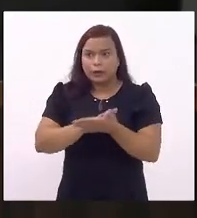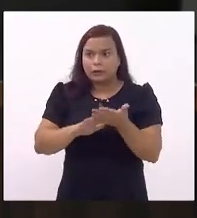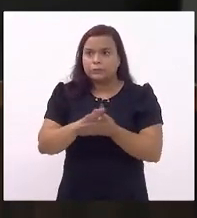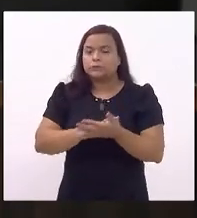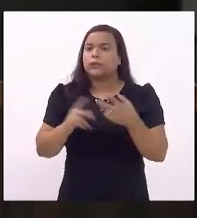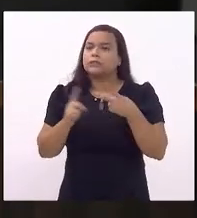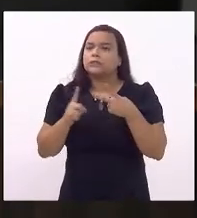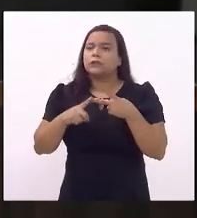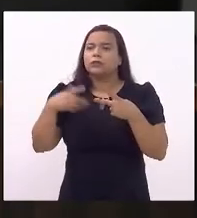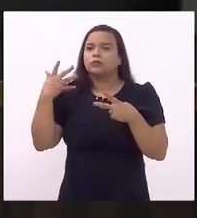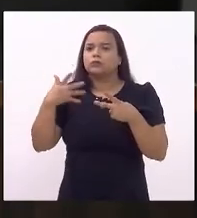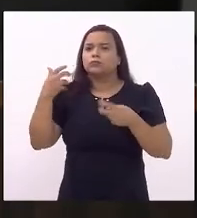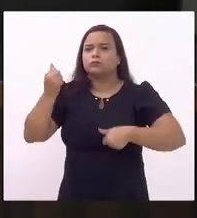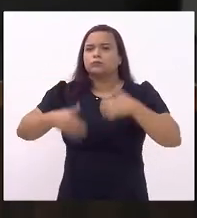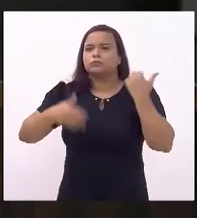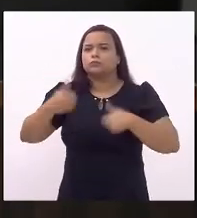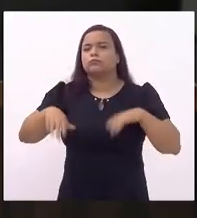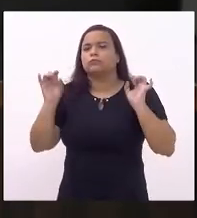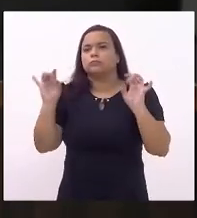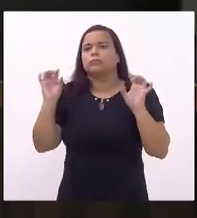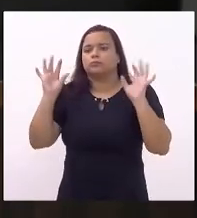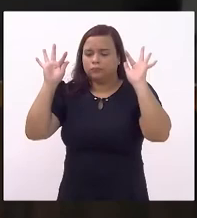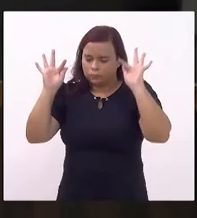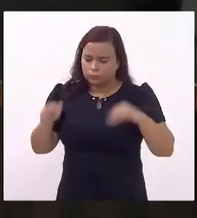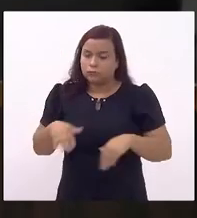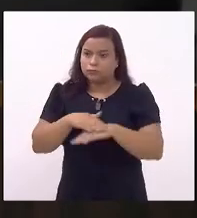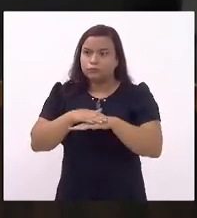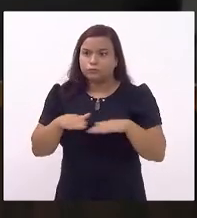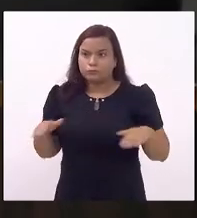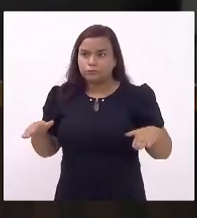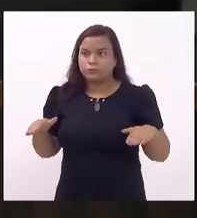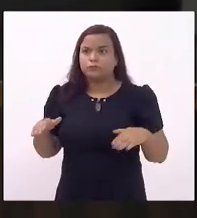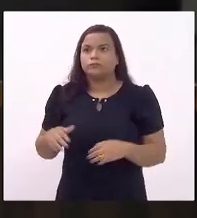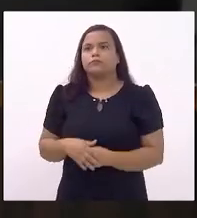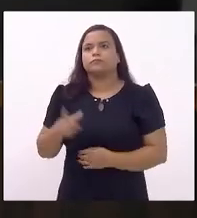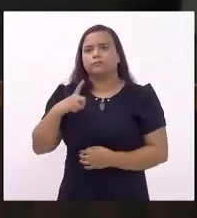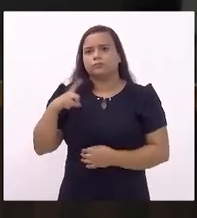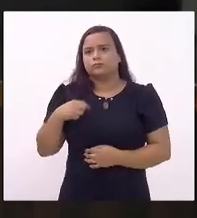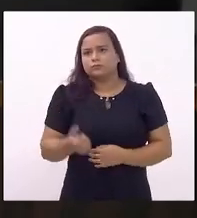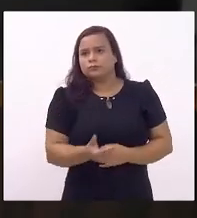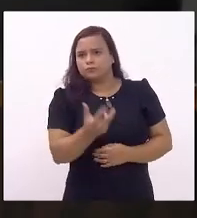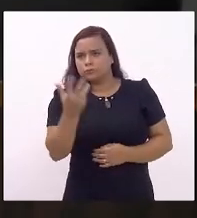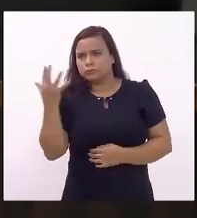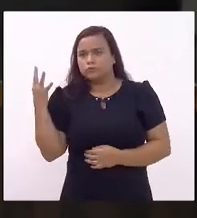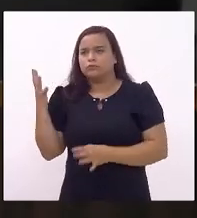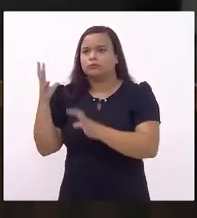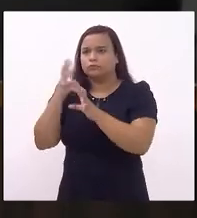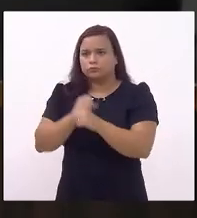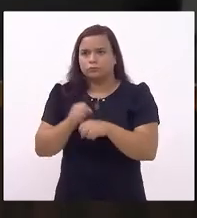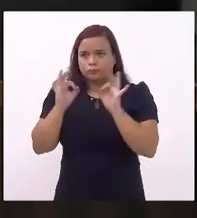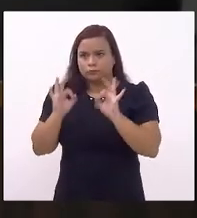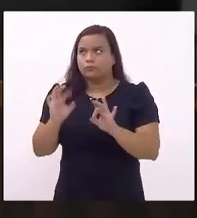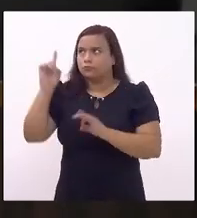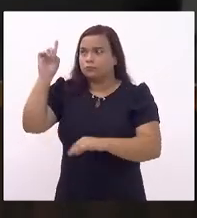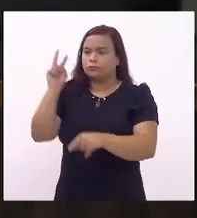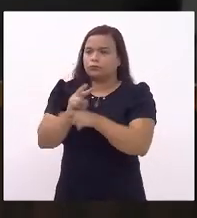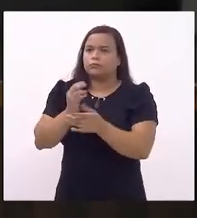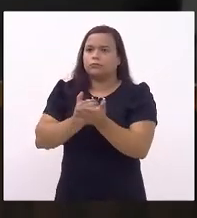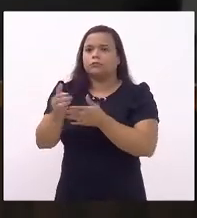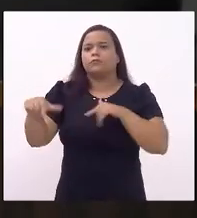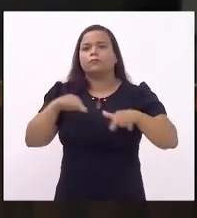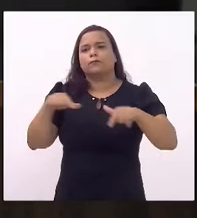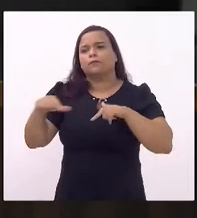segunda sessão extraordinária mesmo, está encerrada. havendo número legal e sob a proteção de Deus, iniciamos os nossos trabalhos.